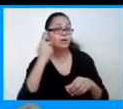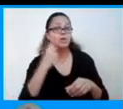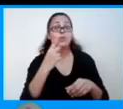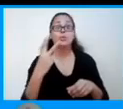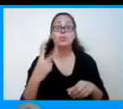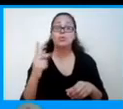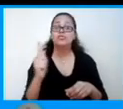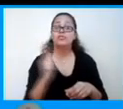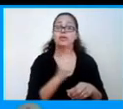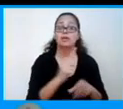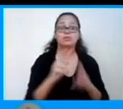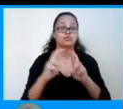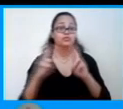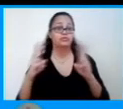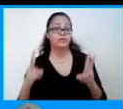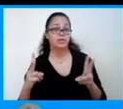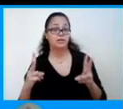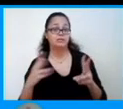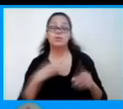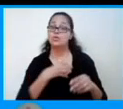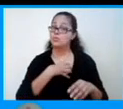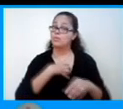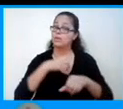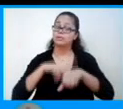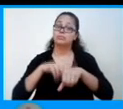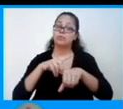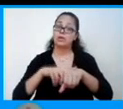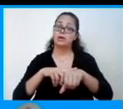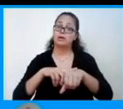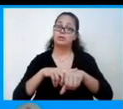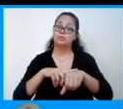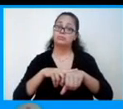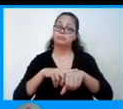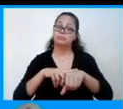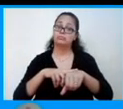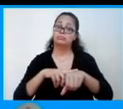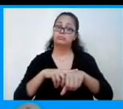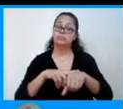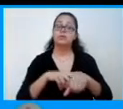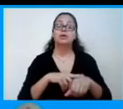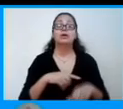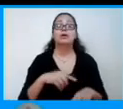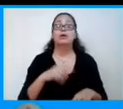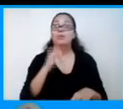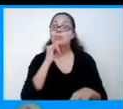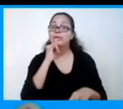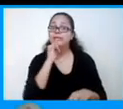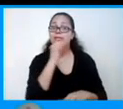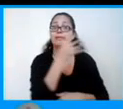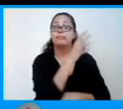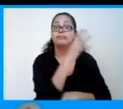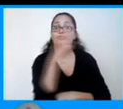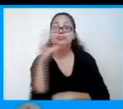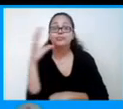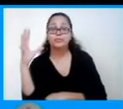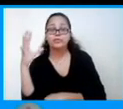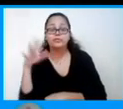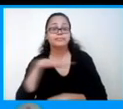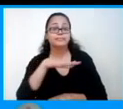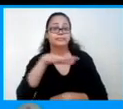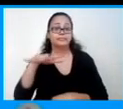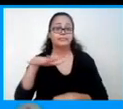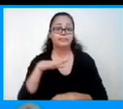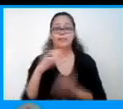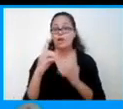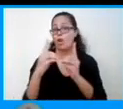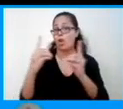em diferentes pontos no mesmo horário. Ou seja, provavelmente numa região com área verde, numa região mais distante